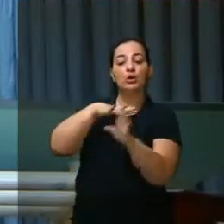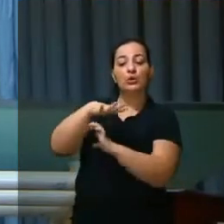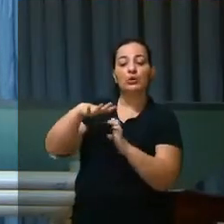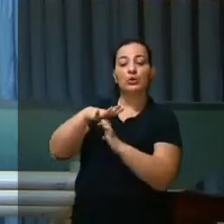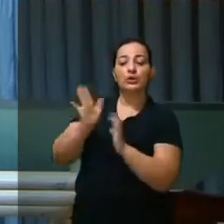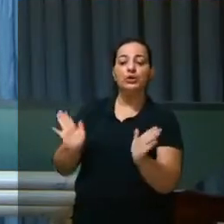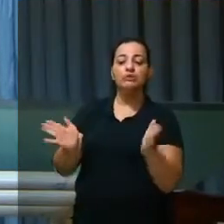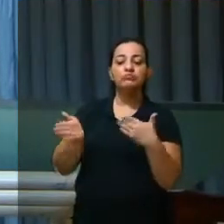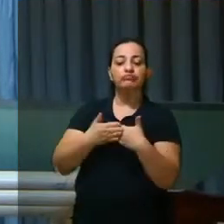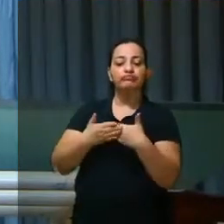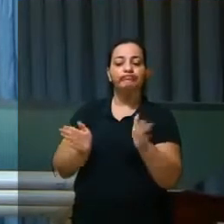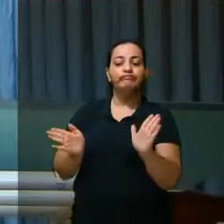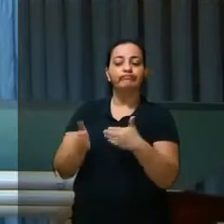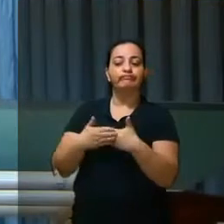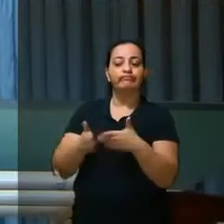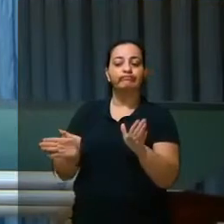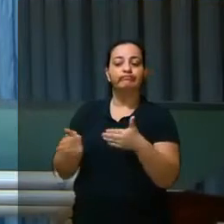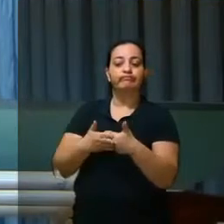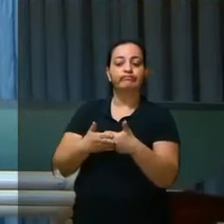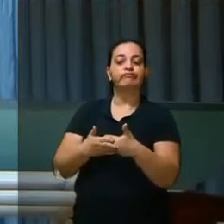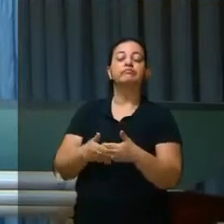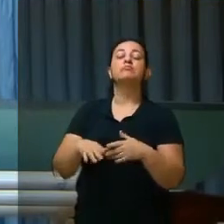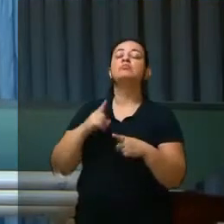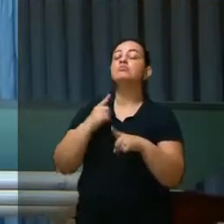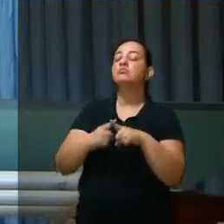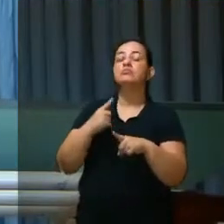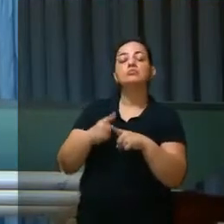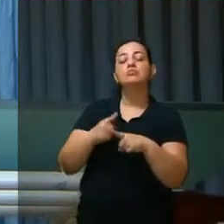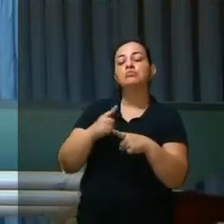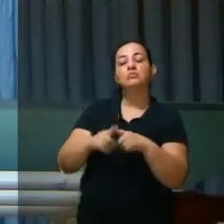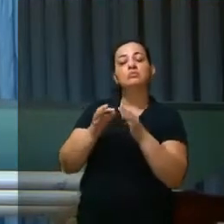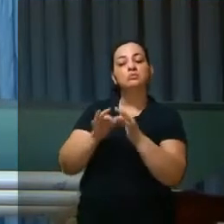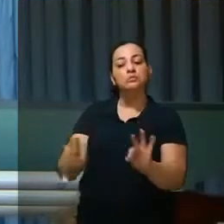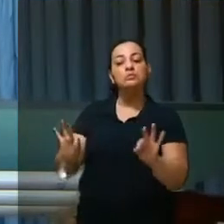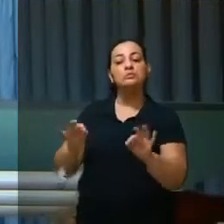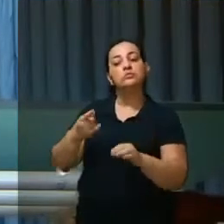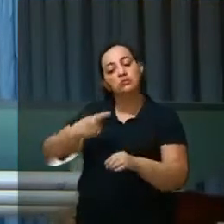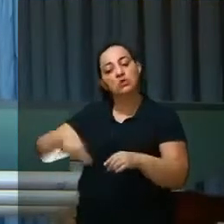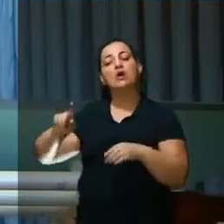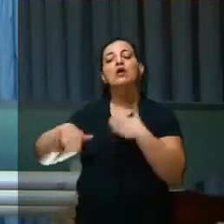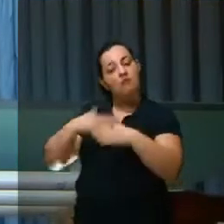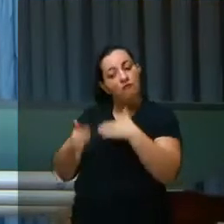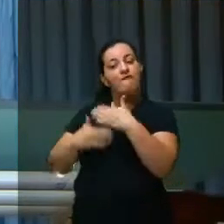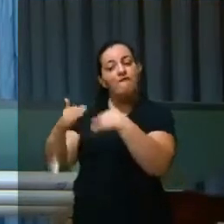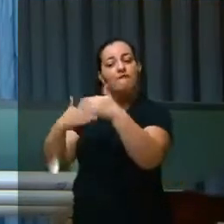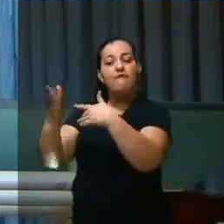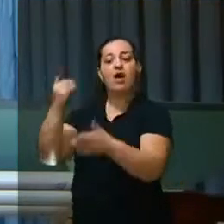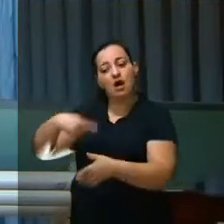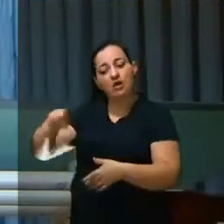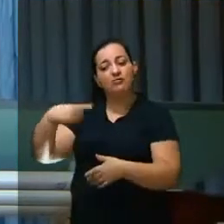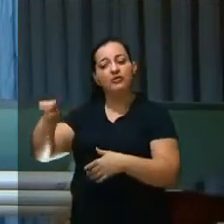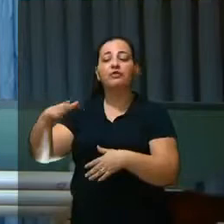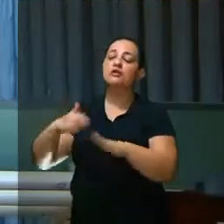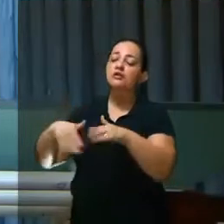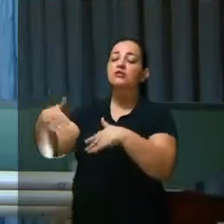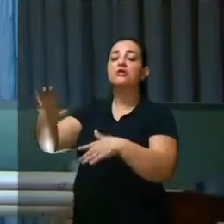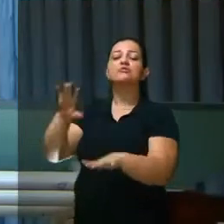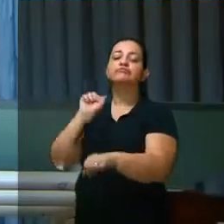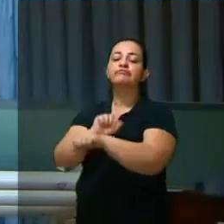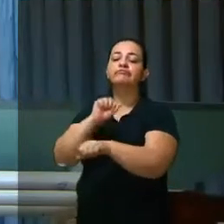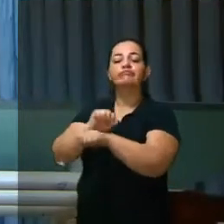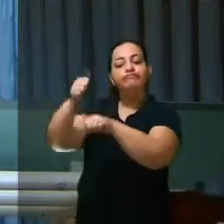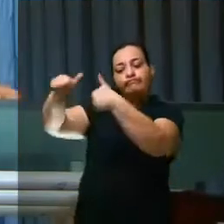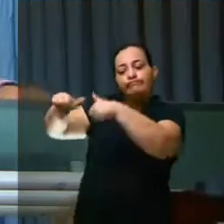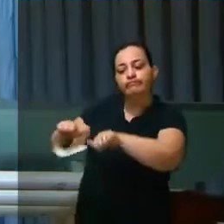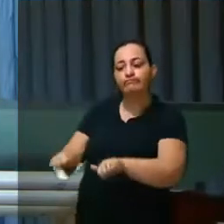empresas têm falido é porque eles simplesmente vão Tocando Para Frente Tocando Para Frente não para